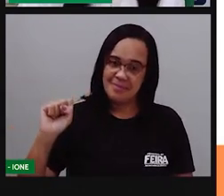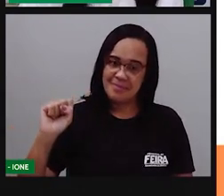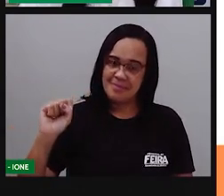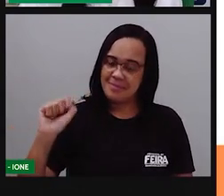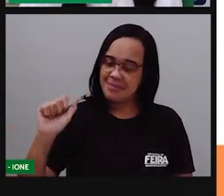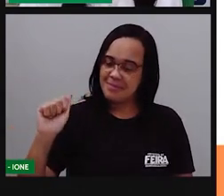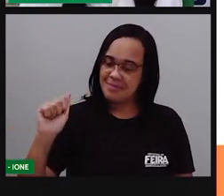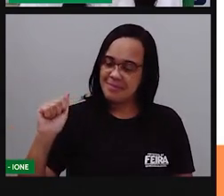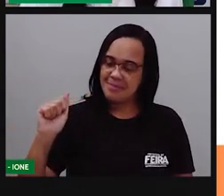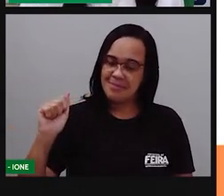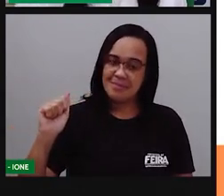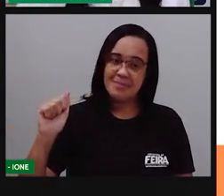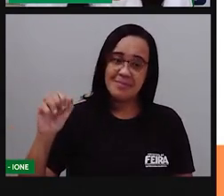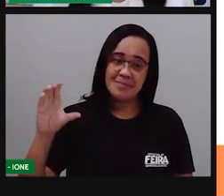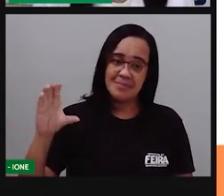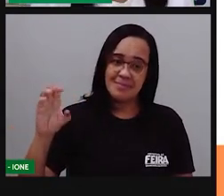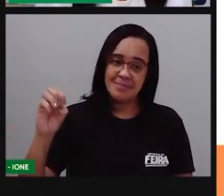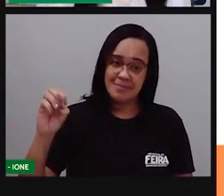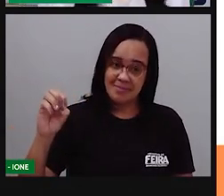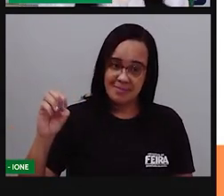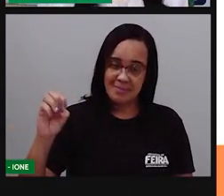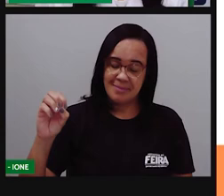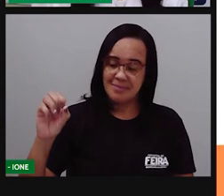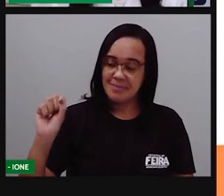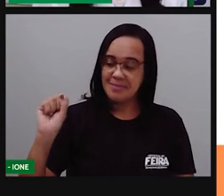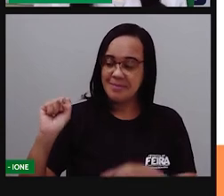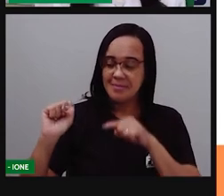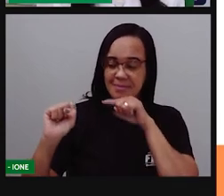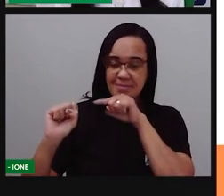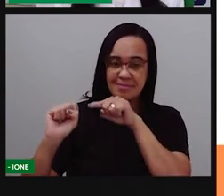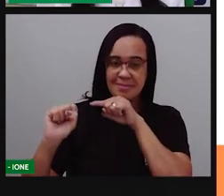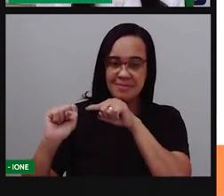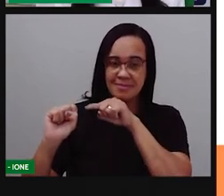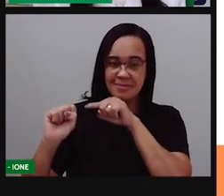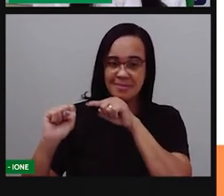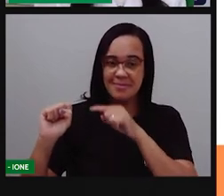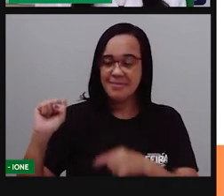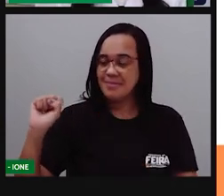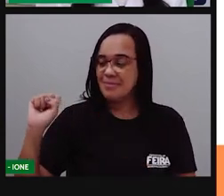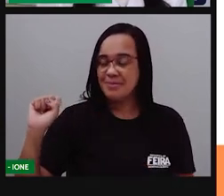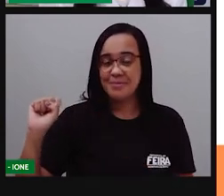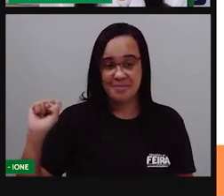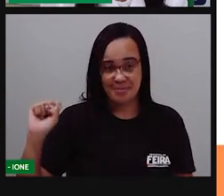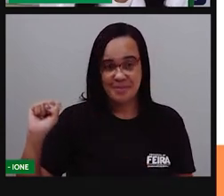o saco está começa com qual letra